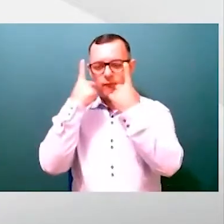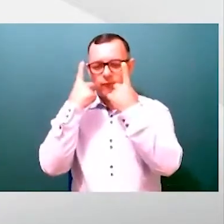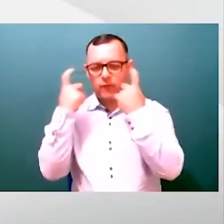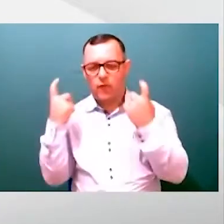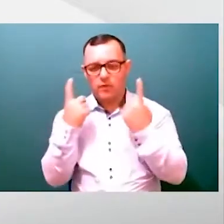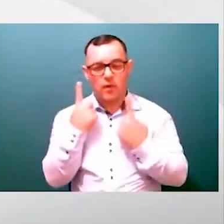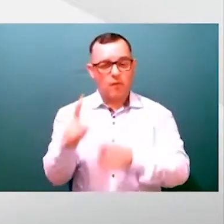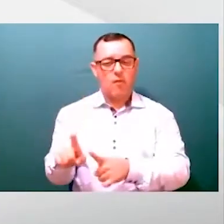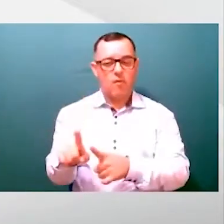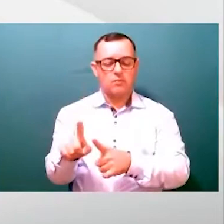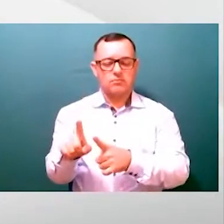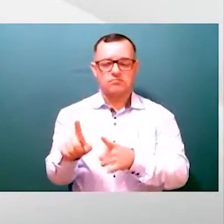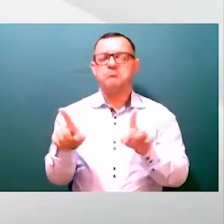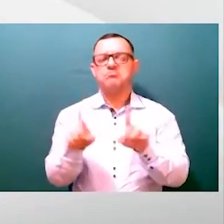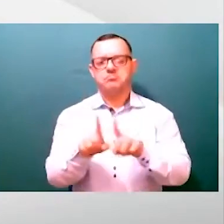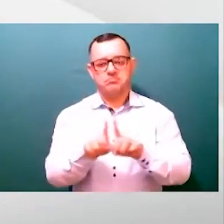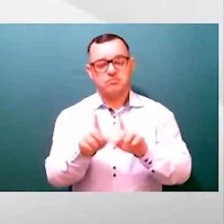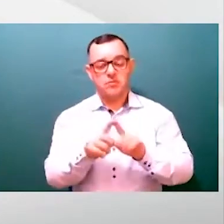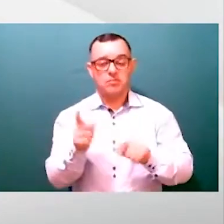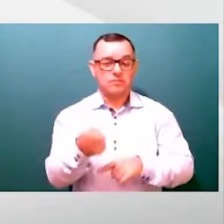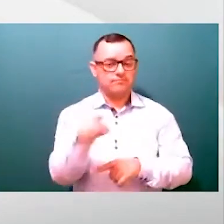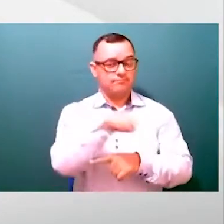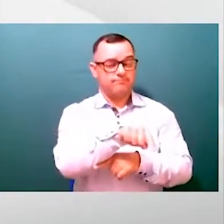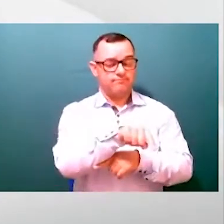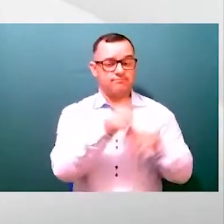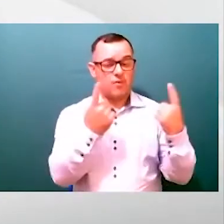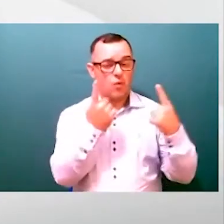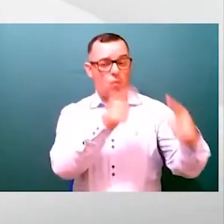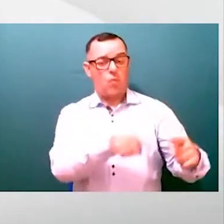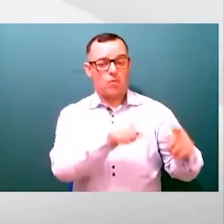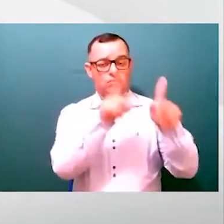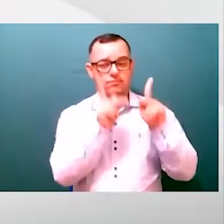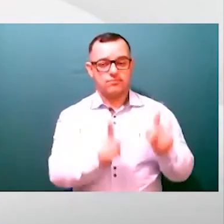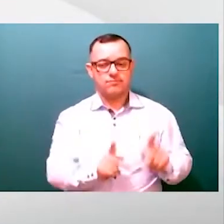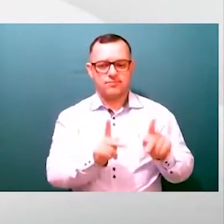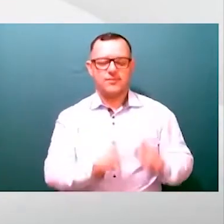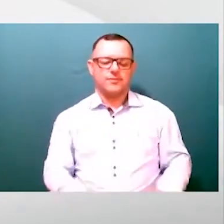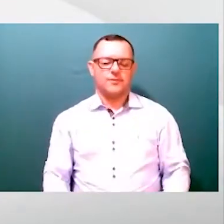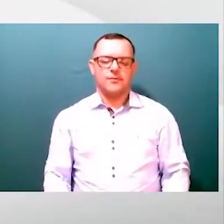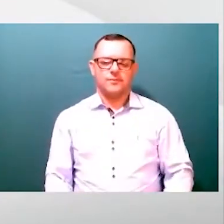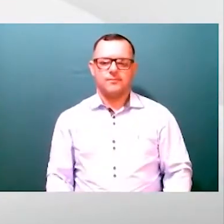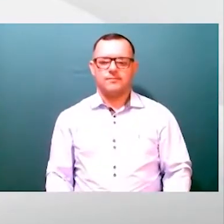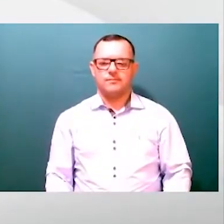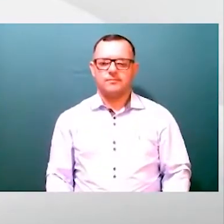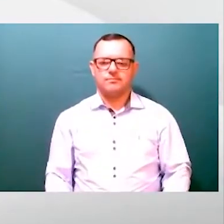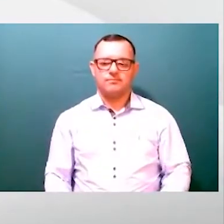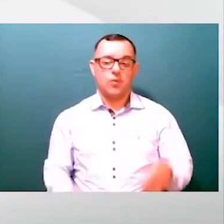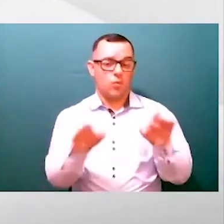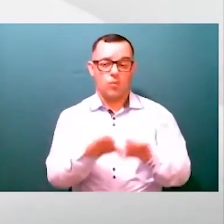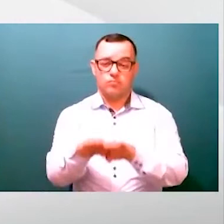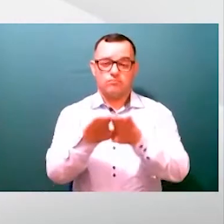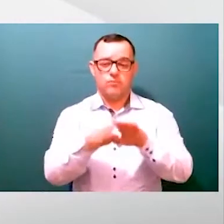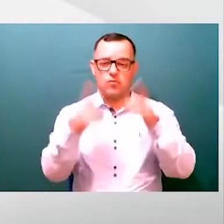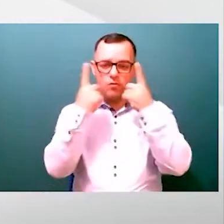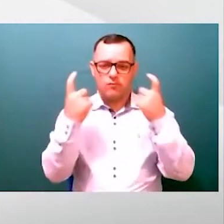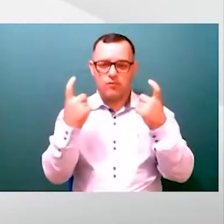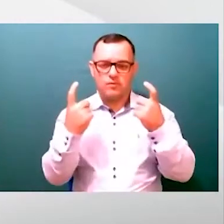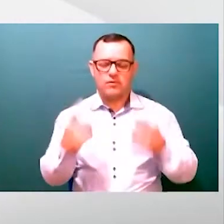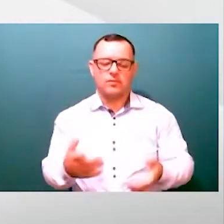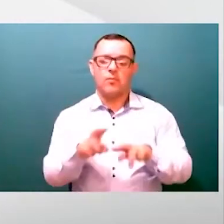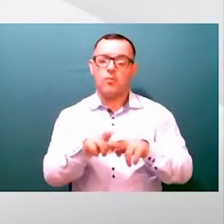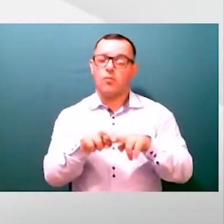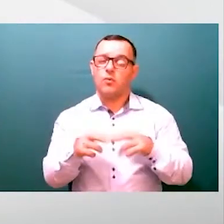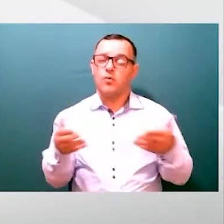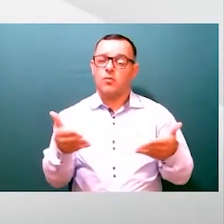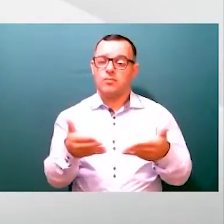os animais, logo em seguida estarão cometendo violência contra outros seres humanos. Então é fundamental que a